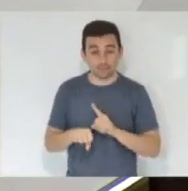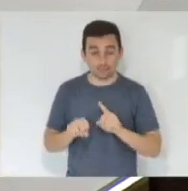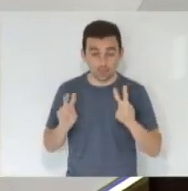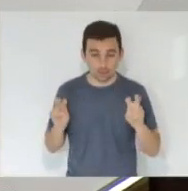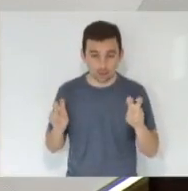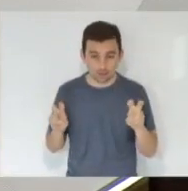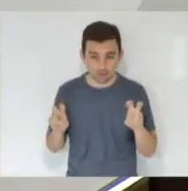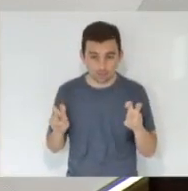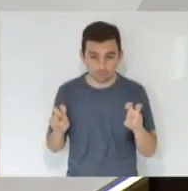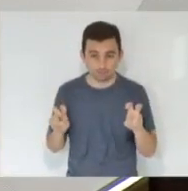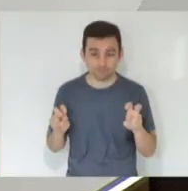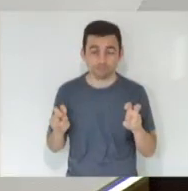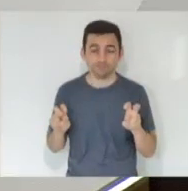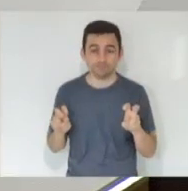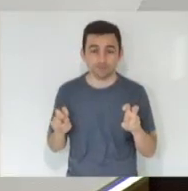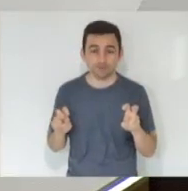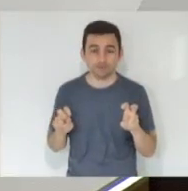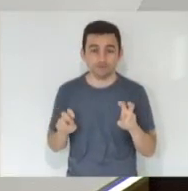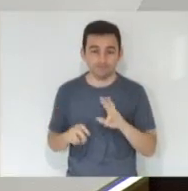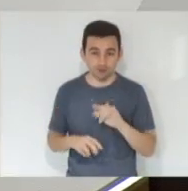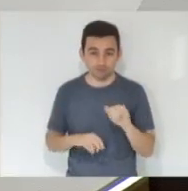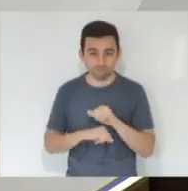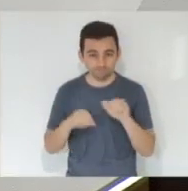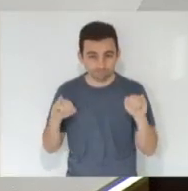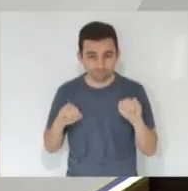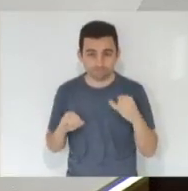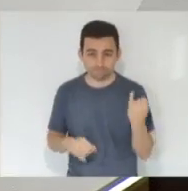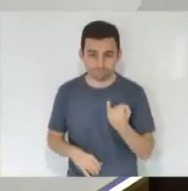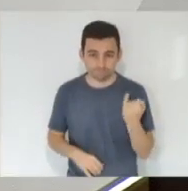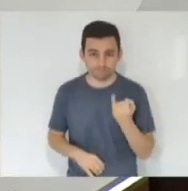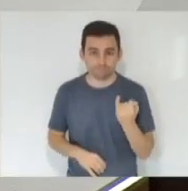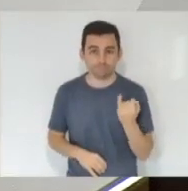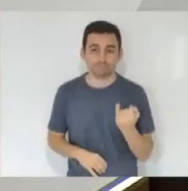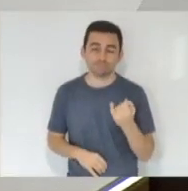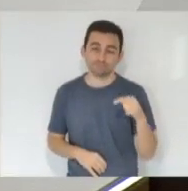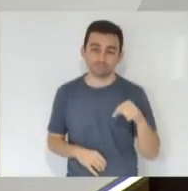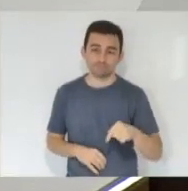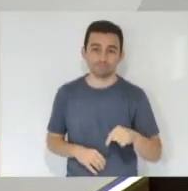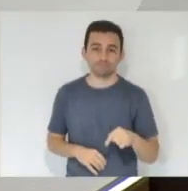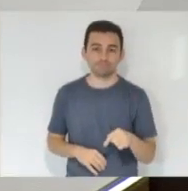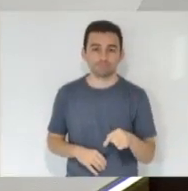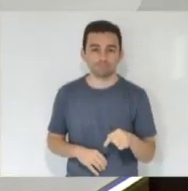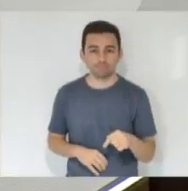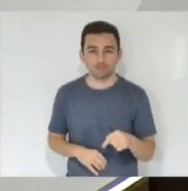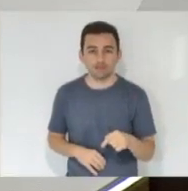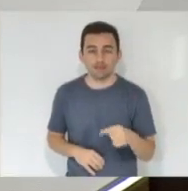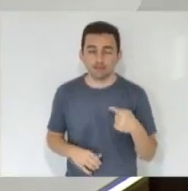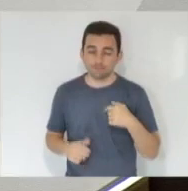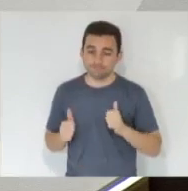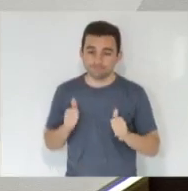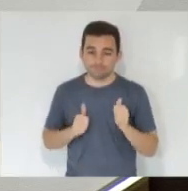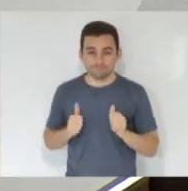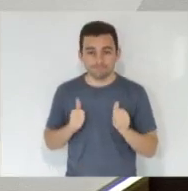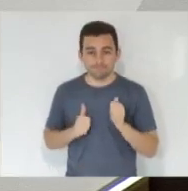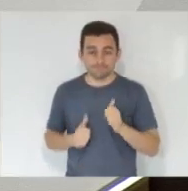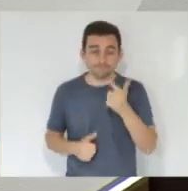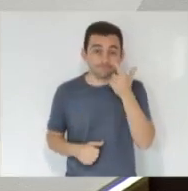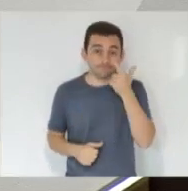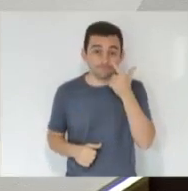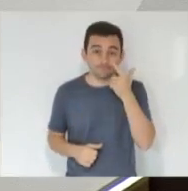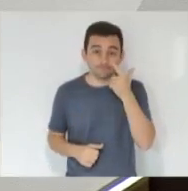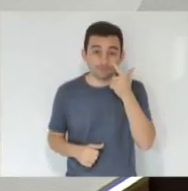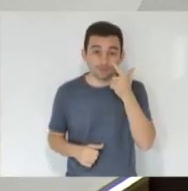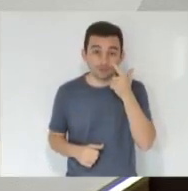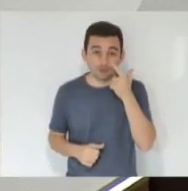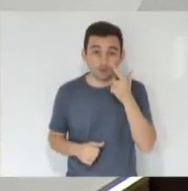vá surtir um efeito importante aqui, pelo menos espero, mas vamos tentar ser